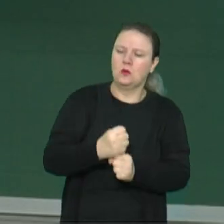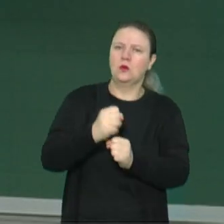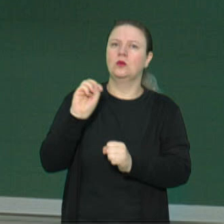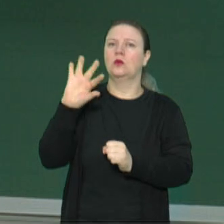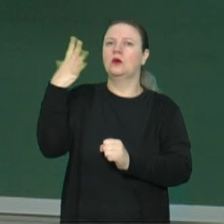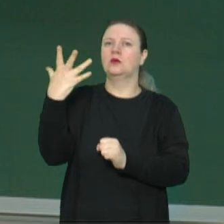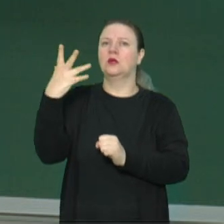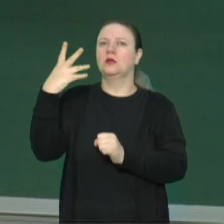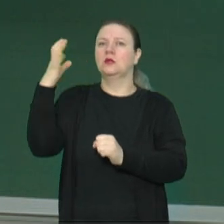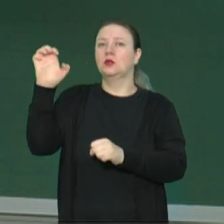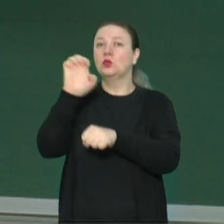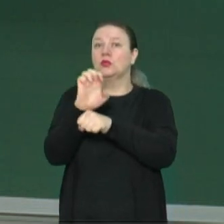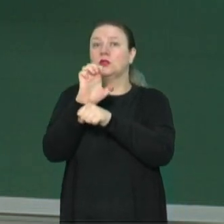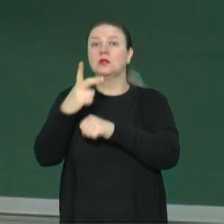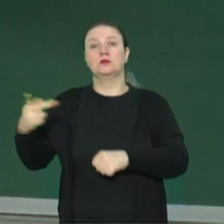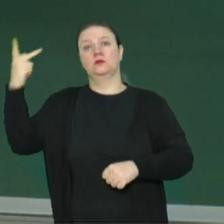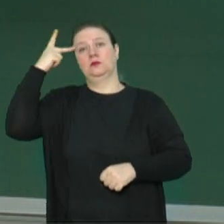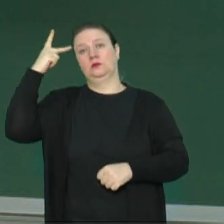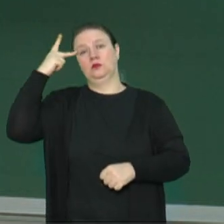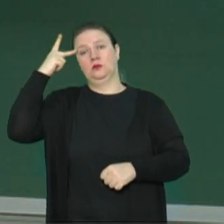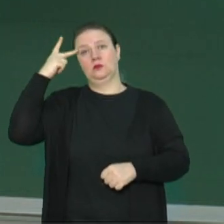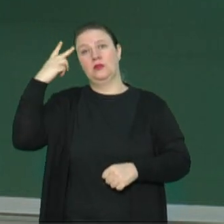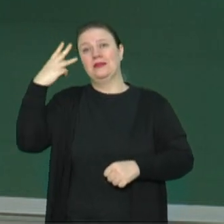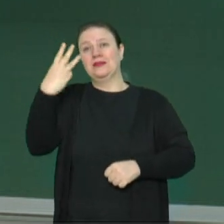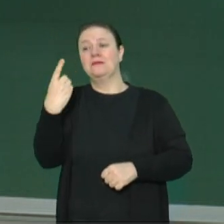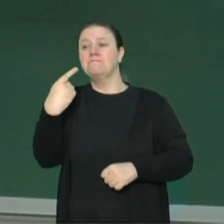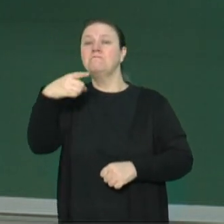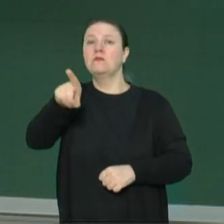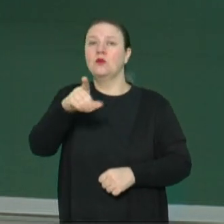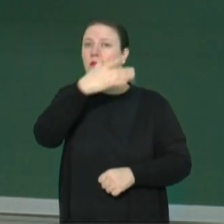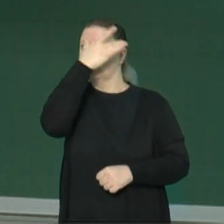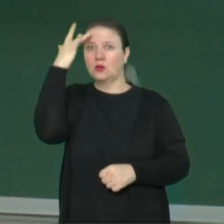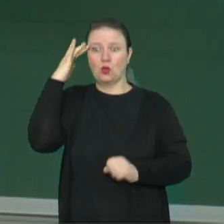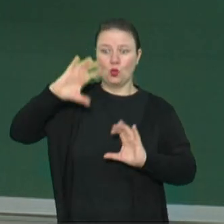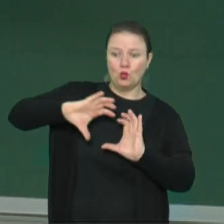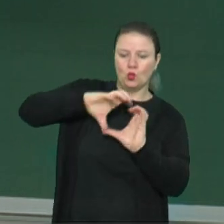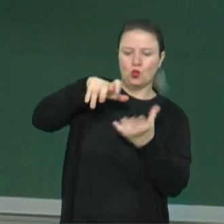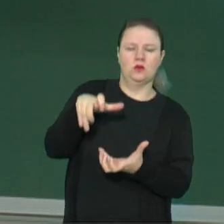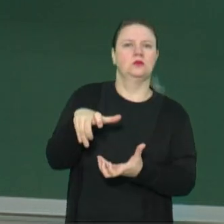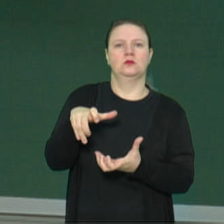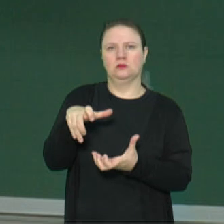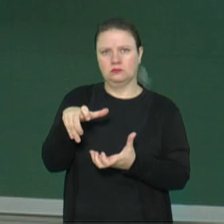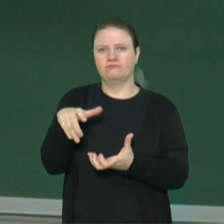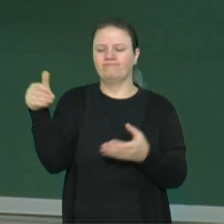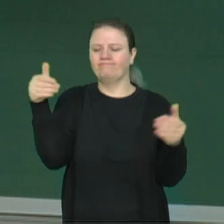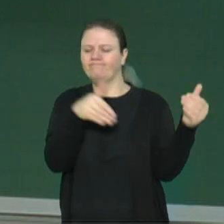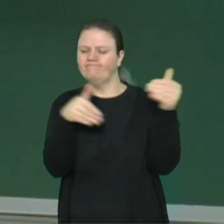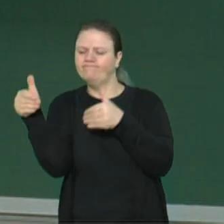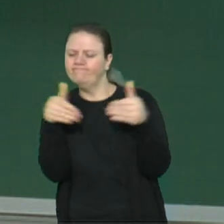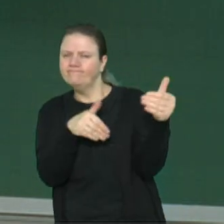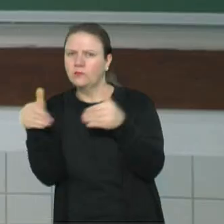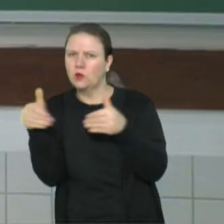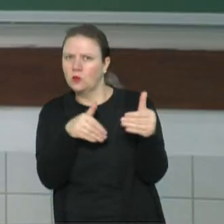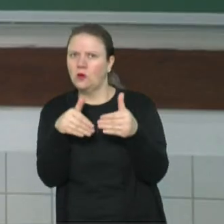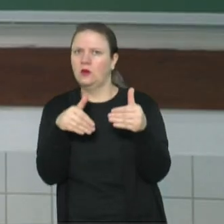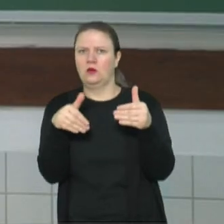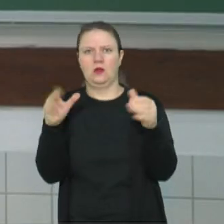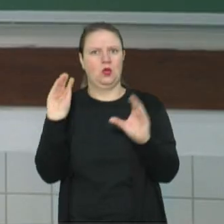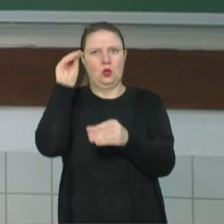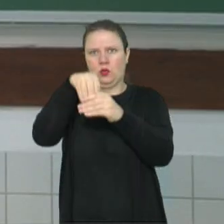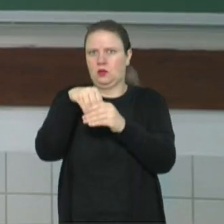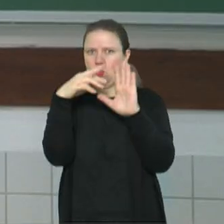Paulo. Então nessa competição reúne mais de 3 mil atletas do mundo todo. Eles vêm para competir dentro das regras, é claro,